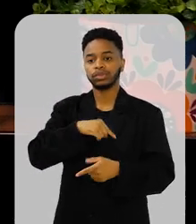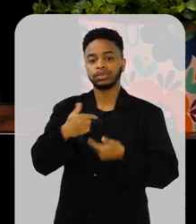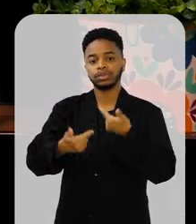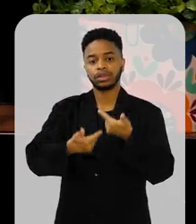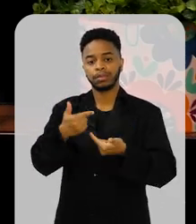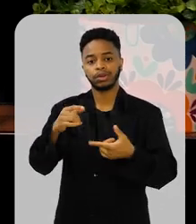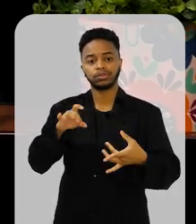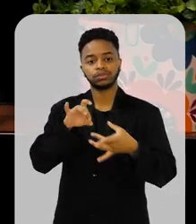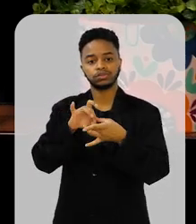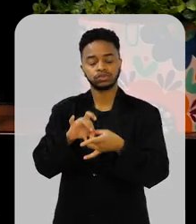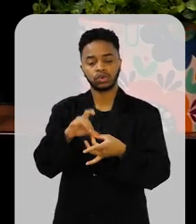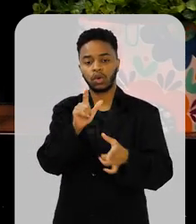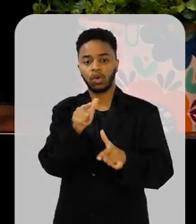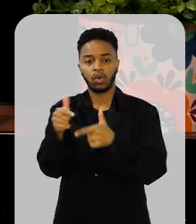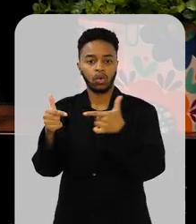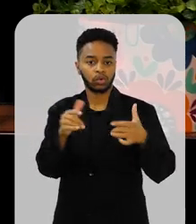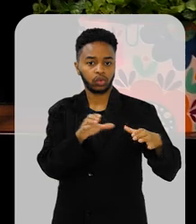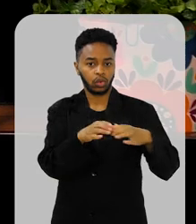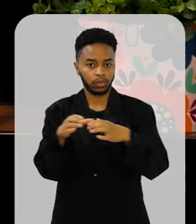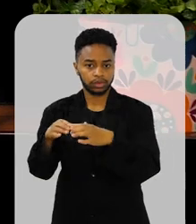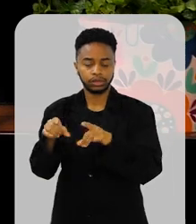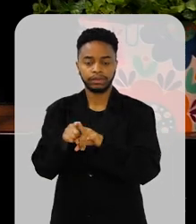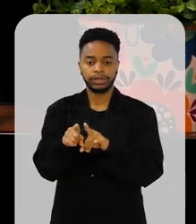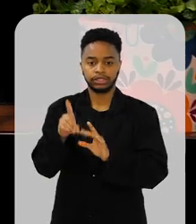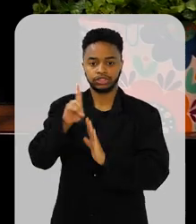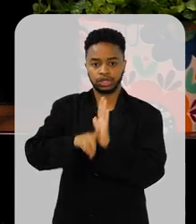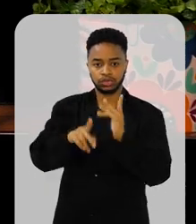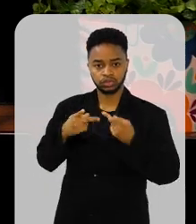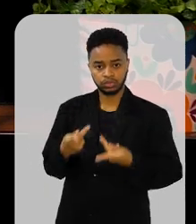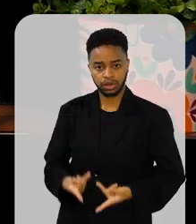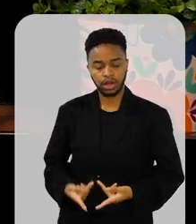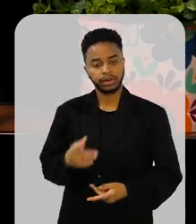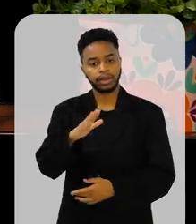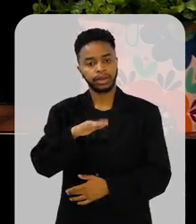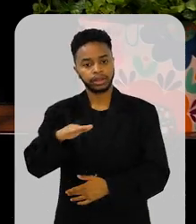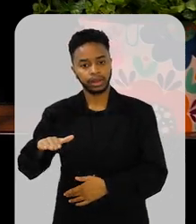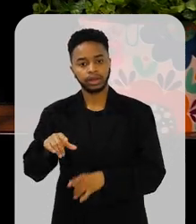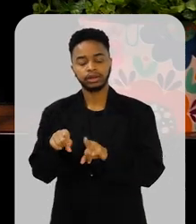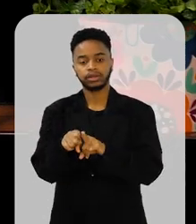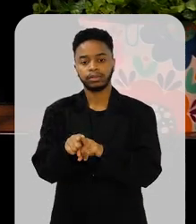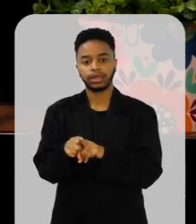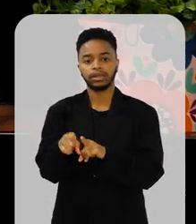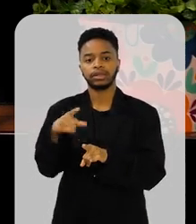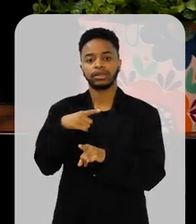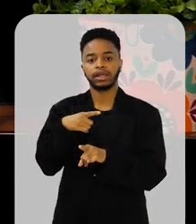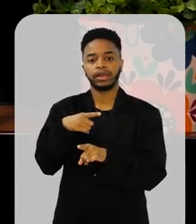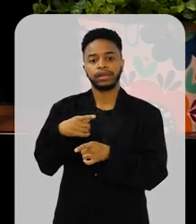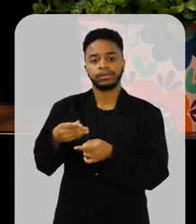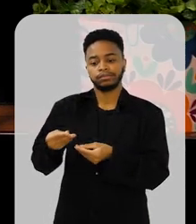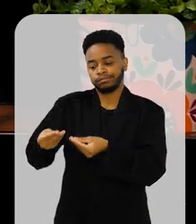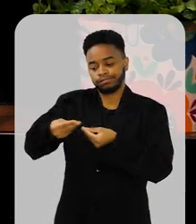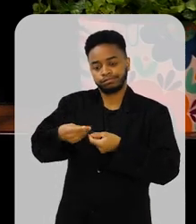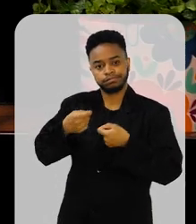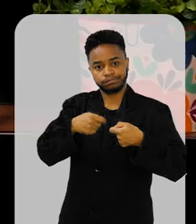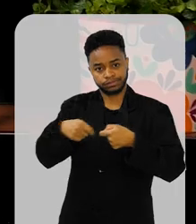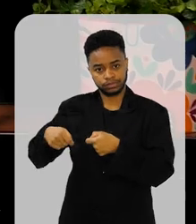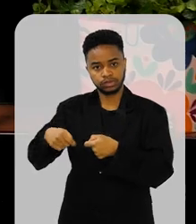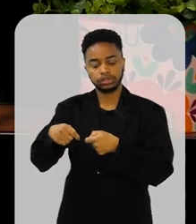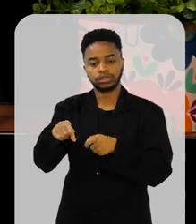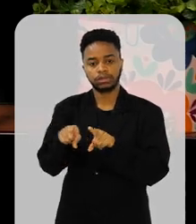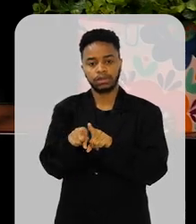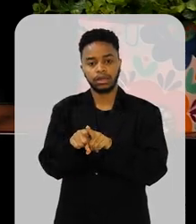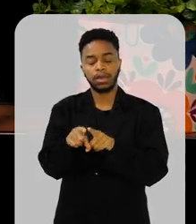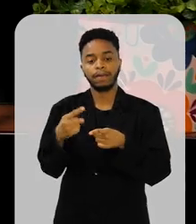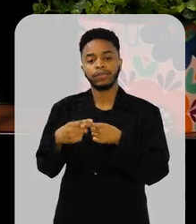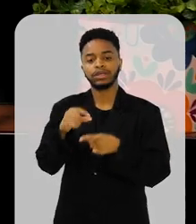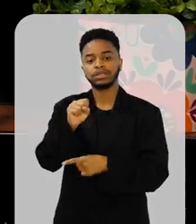trabalhamos em conjunto com outras comissões, direitos humanos, crianças, e recebemos demandas também. A